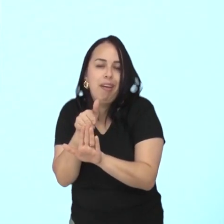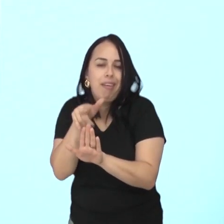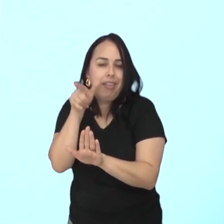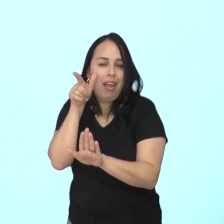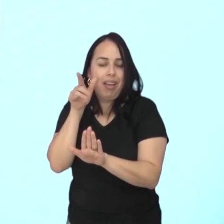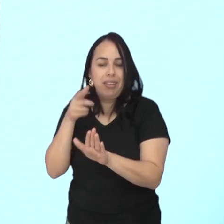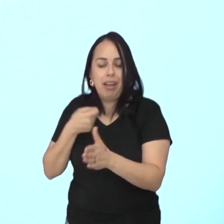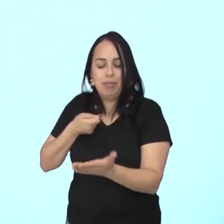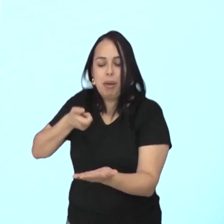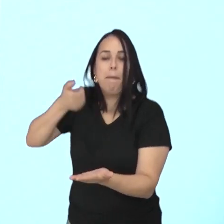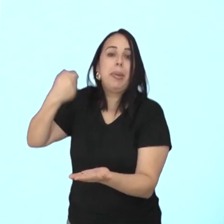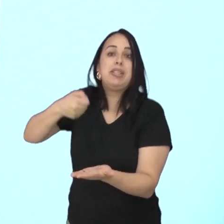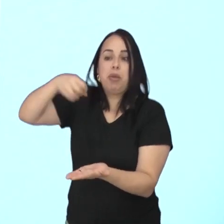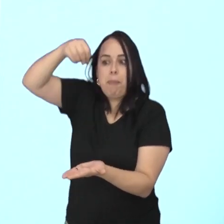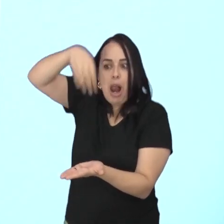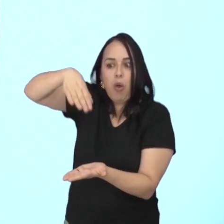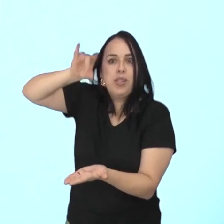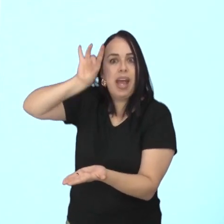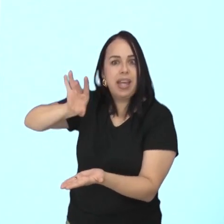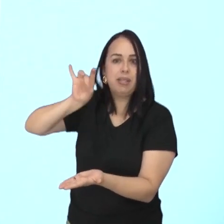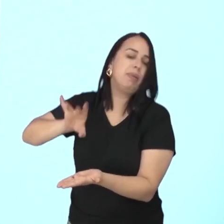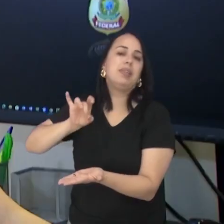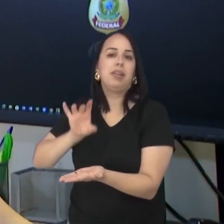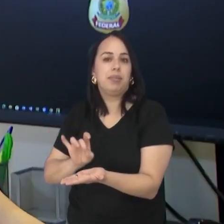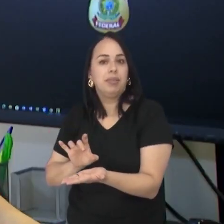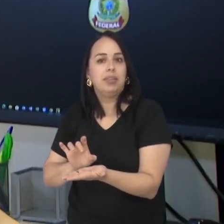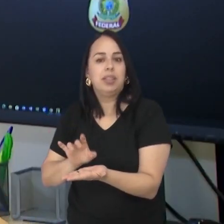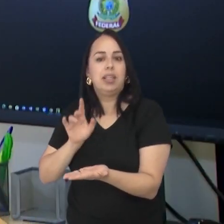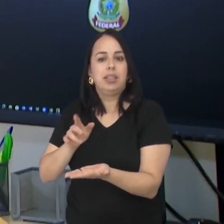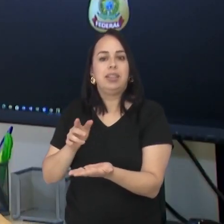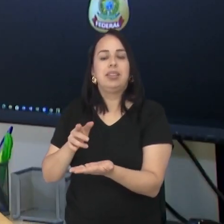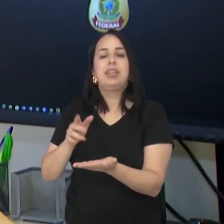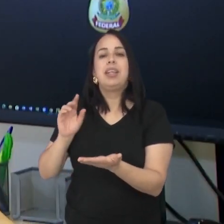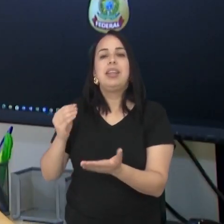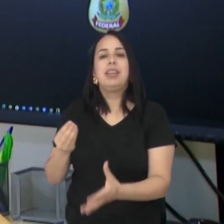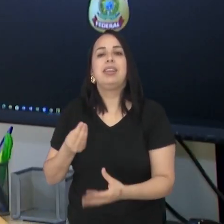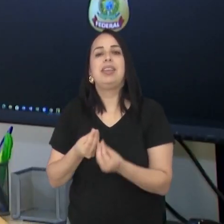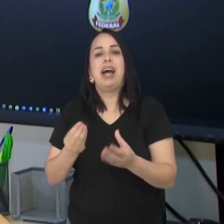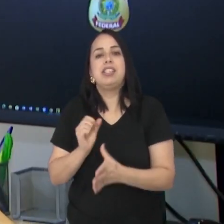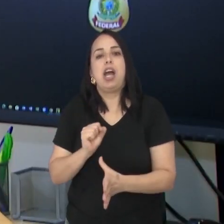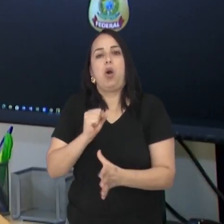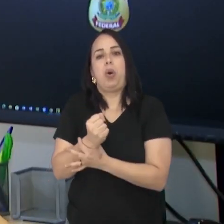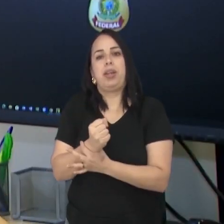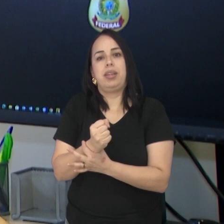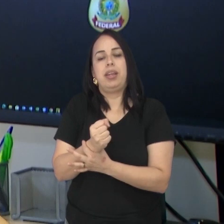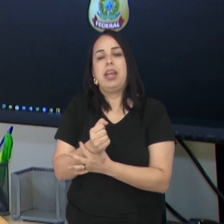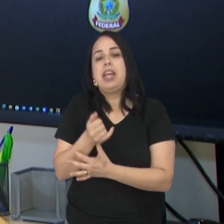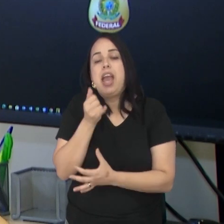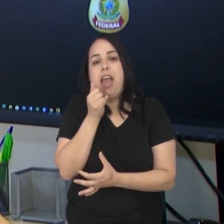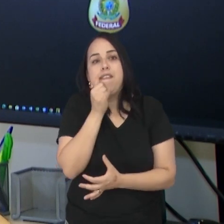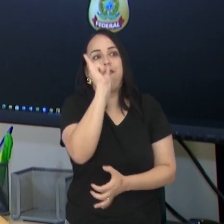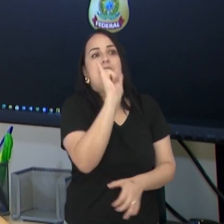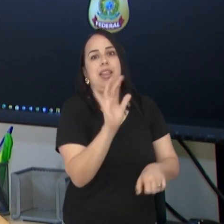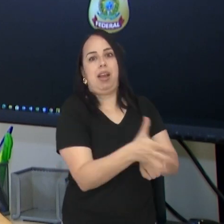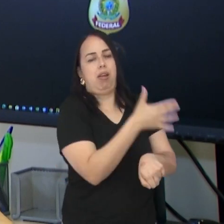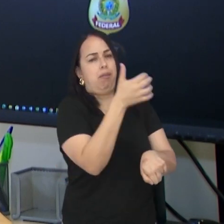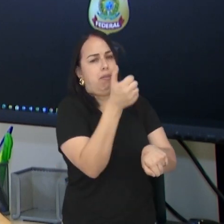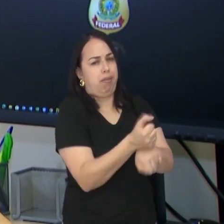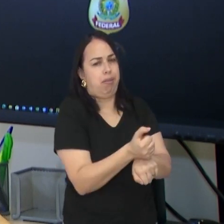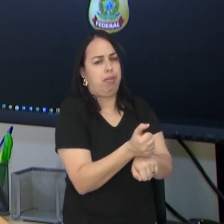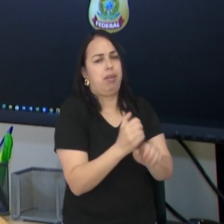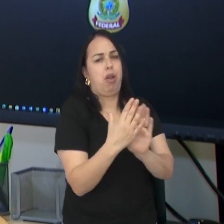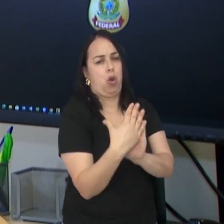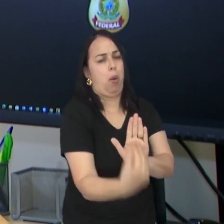imagens visíveis somente com uma luz especial. Foi uma modernização que trouxe elementos de segurança que dificultam